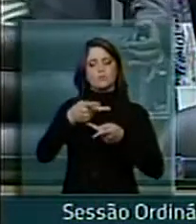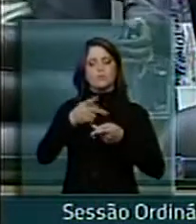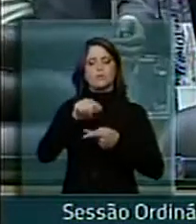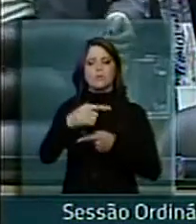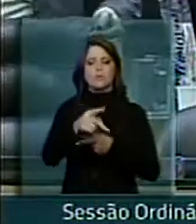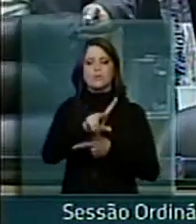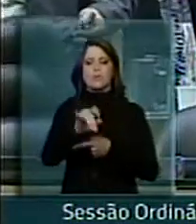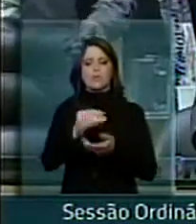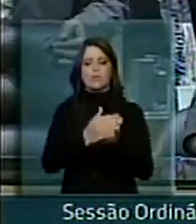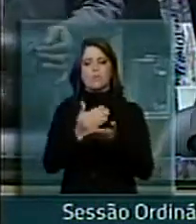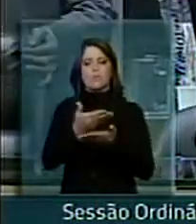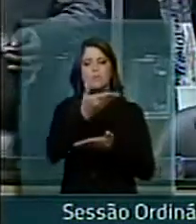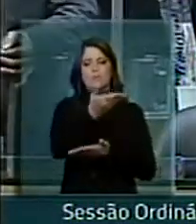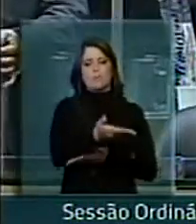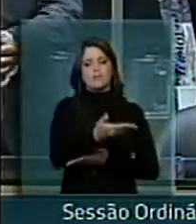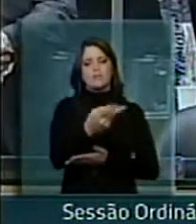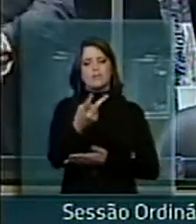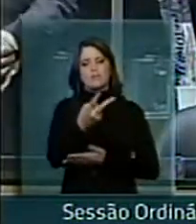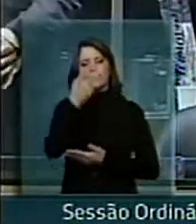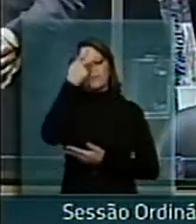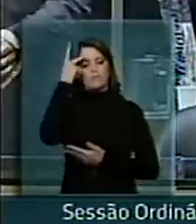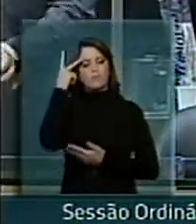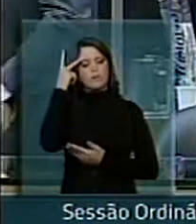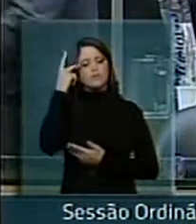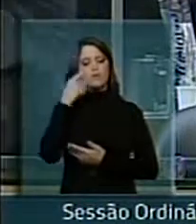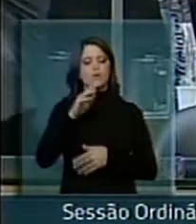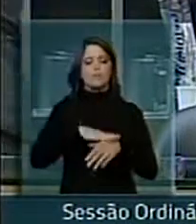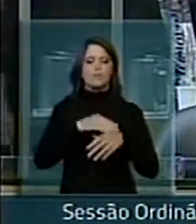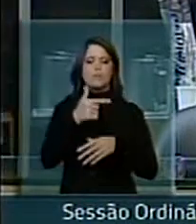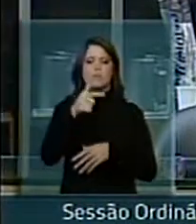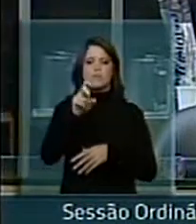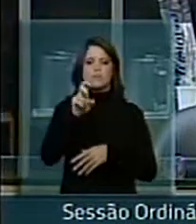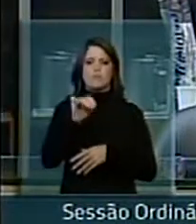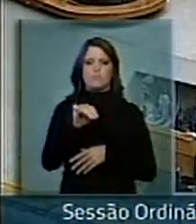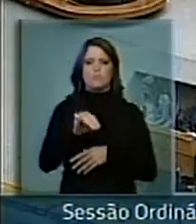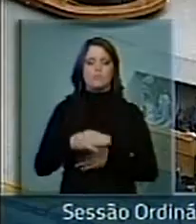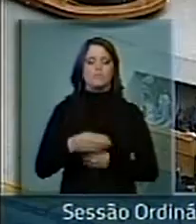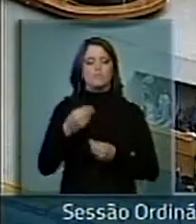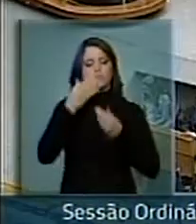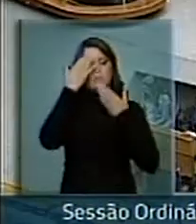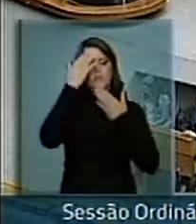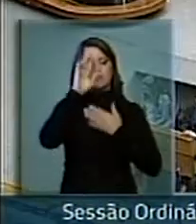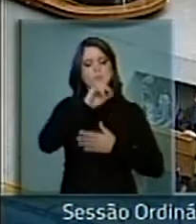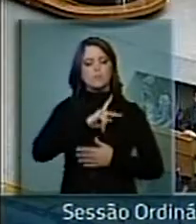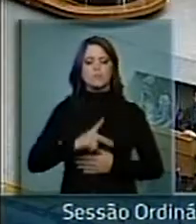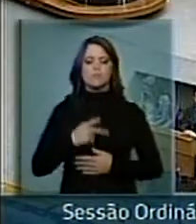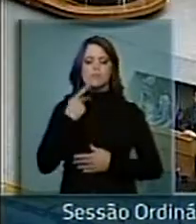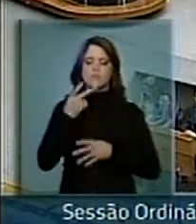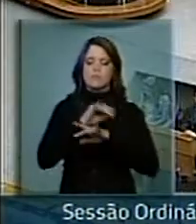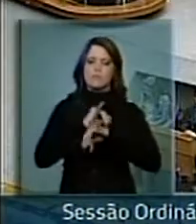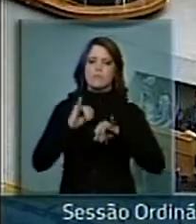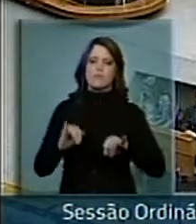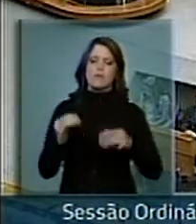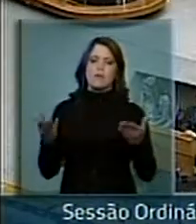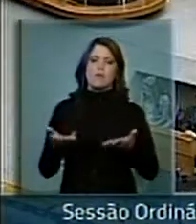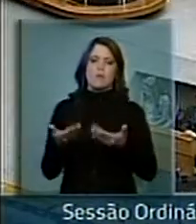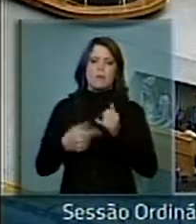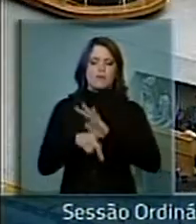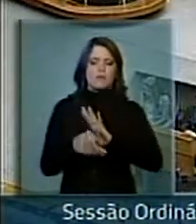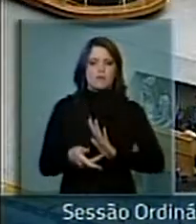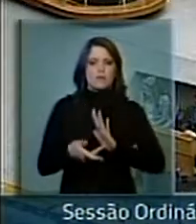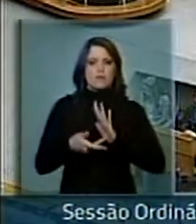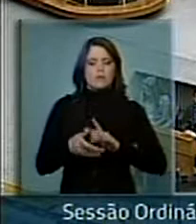depois nós passamos para o segundo orador no grande expediente. Muito obrigado, Sr. Presidente. Queria registrar aqui nessa